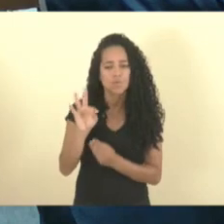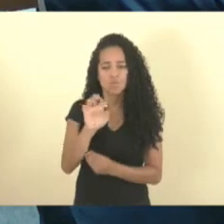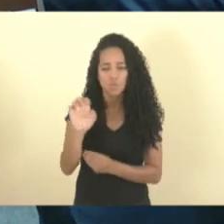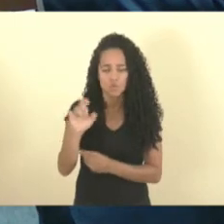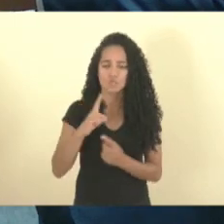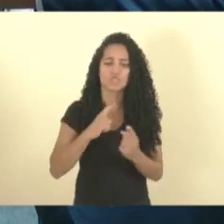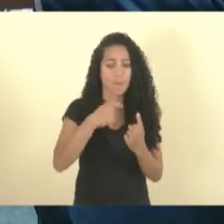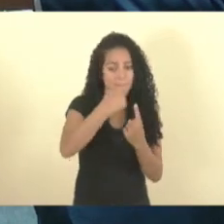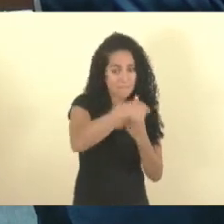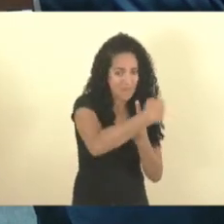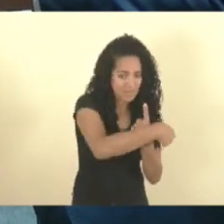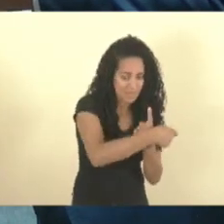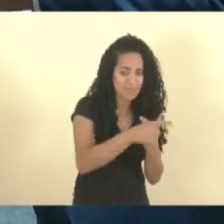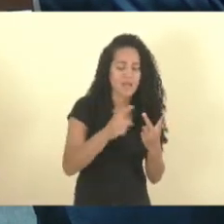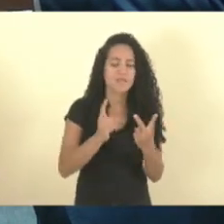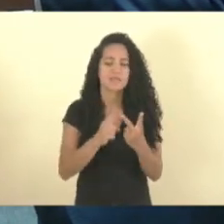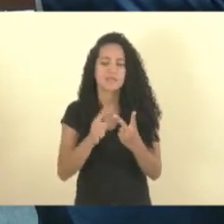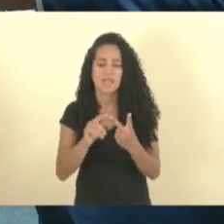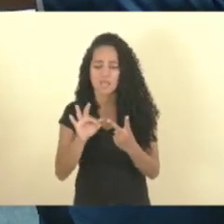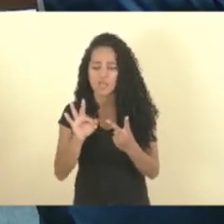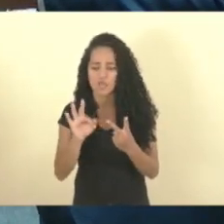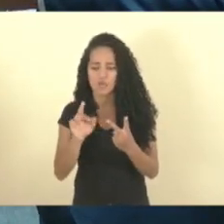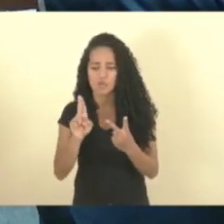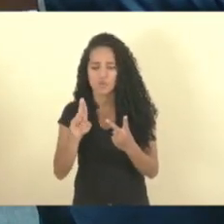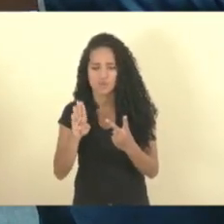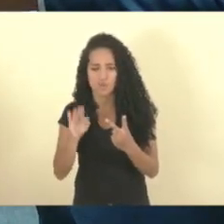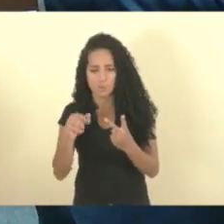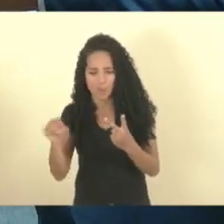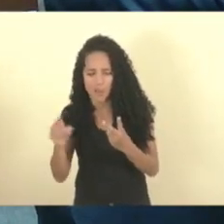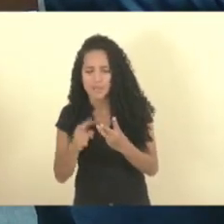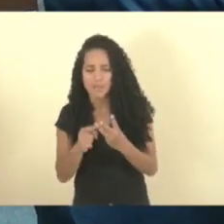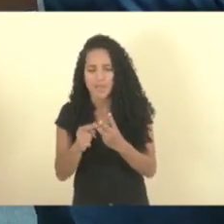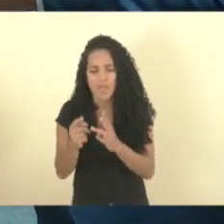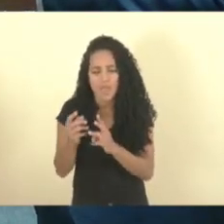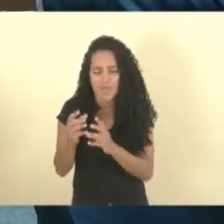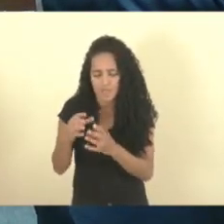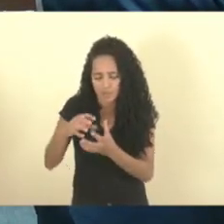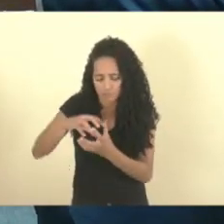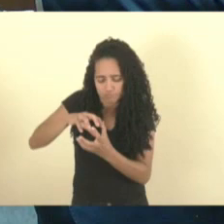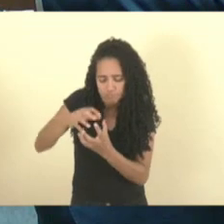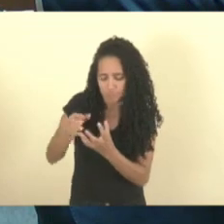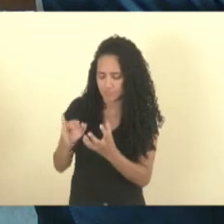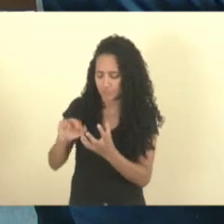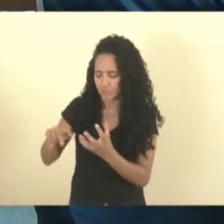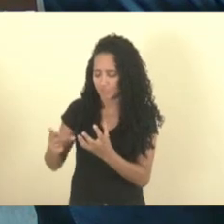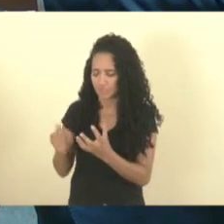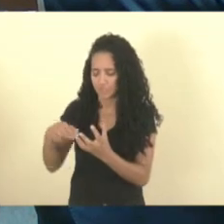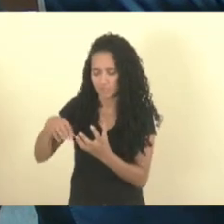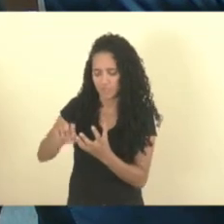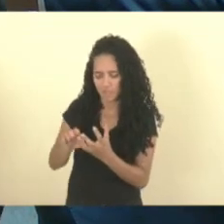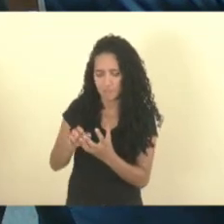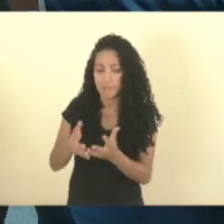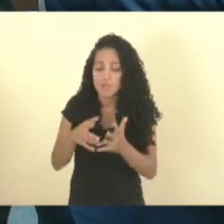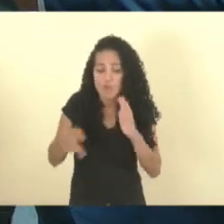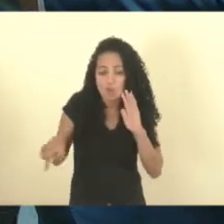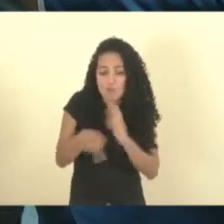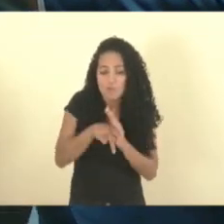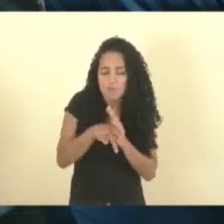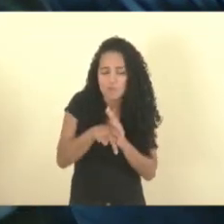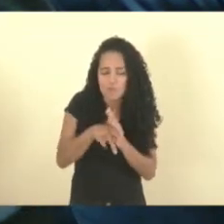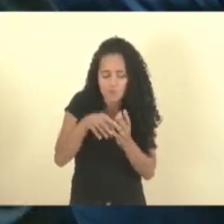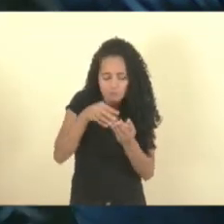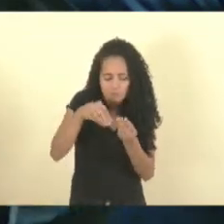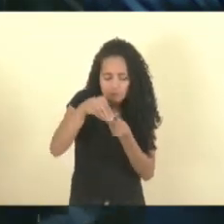existe o brote de fubá, brote de inhame, mas eu gostaria que Vossa Excelência trouxesse o brote de banana.